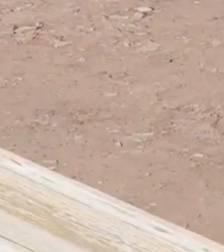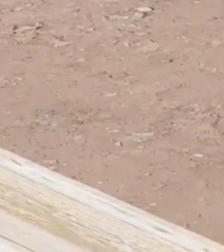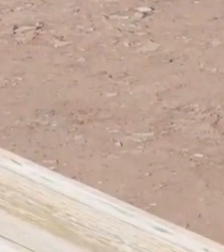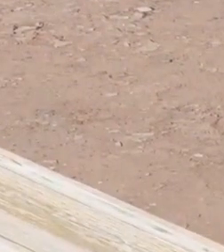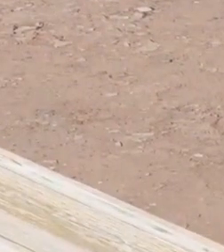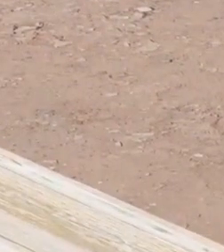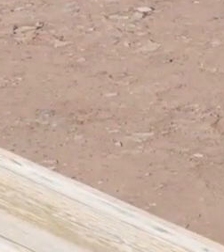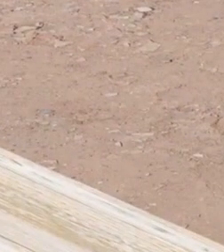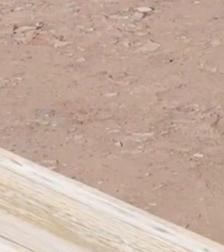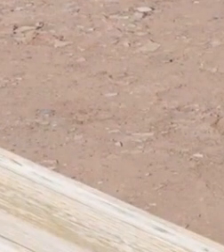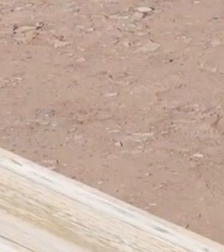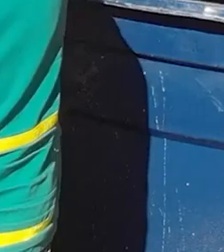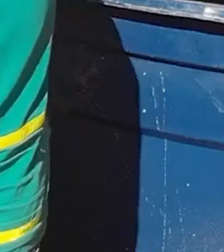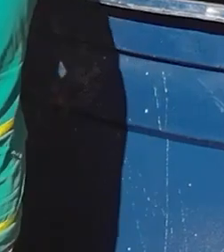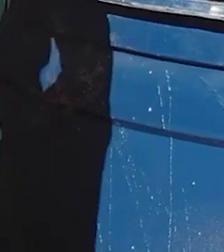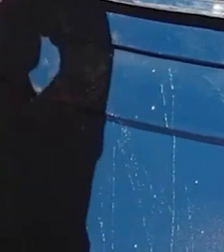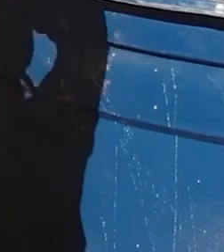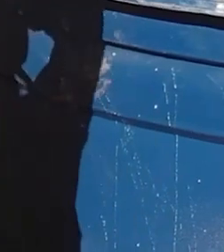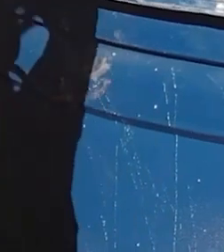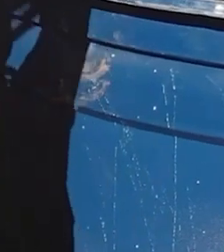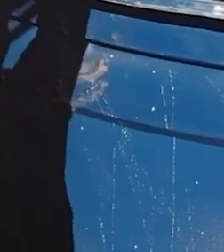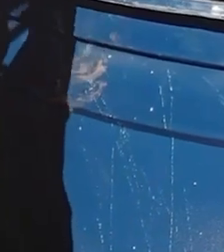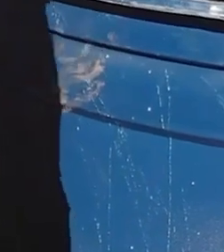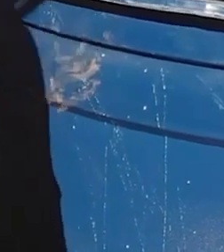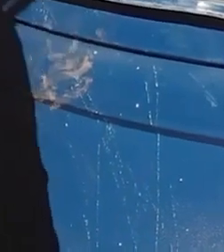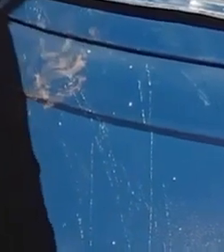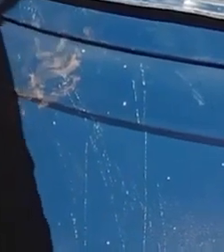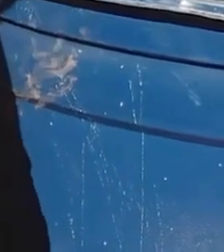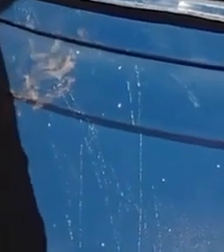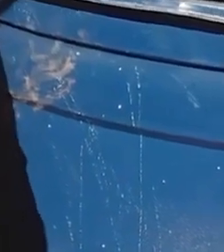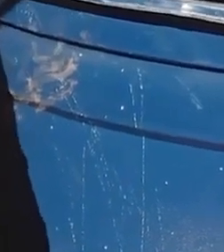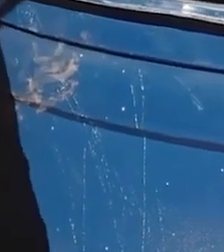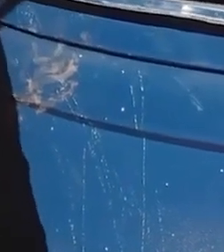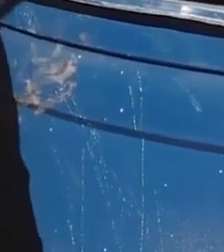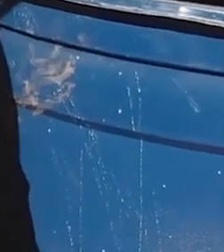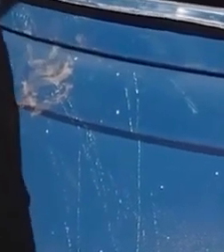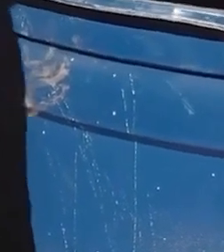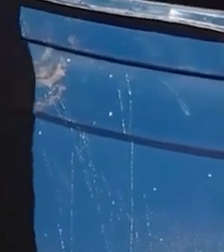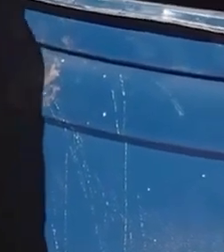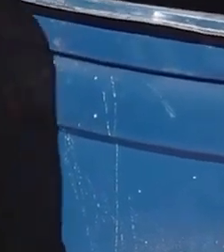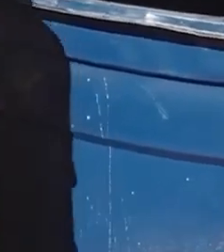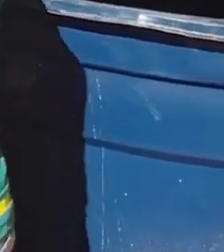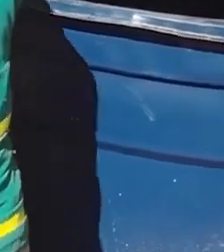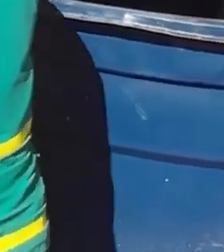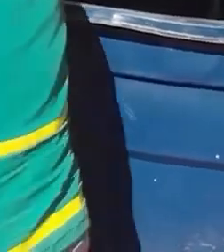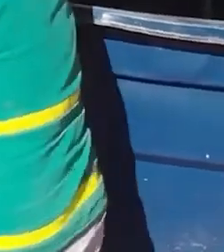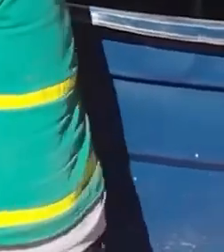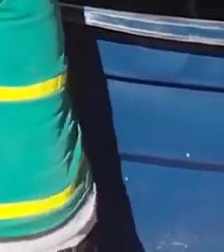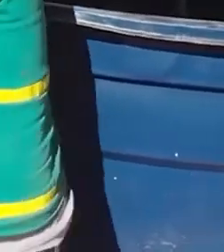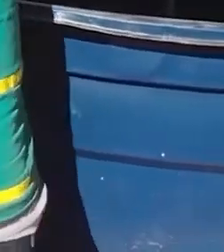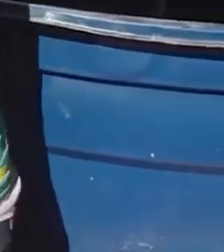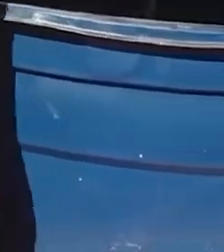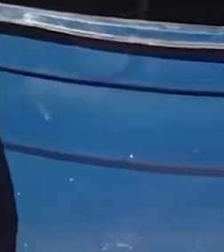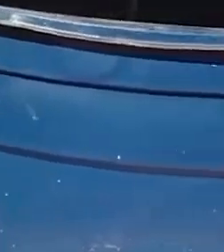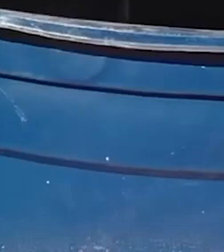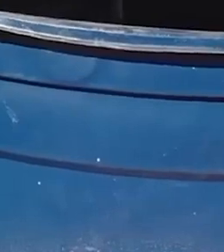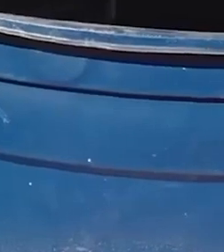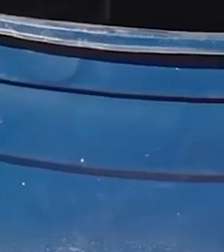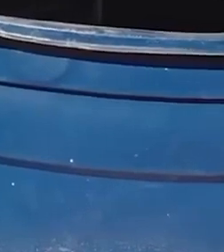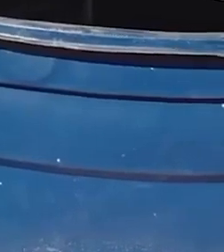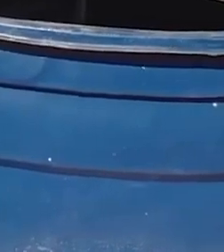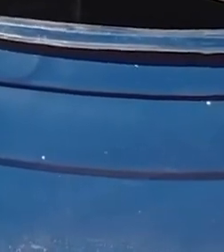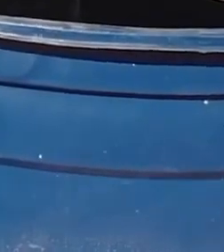fato da injeção de nanosílica coloidal não necessitar de pressões elevadas para bombeamento, em função da